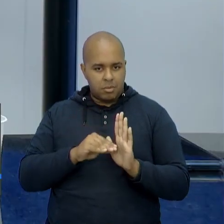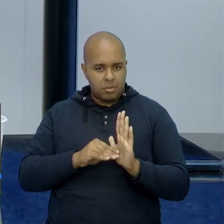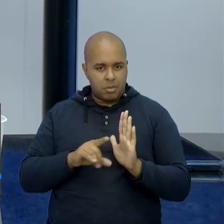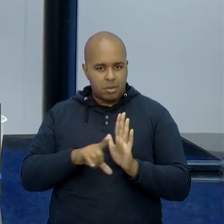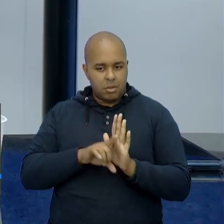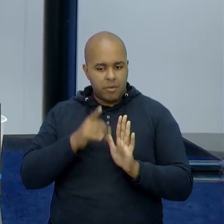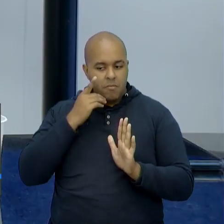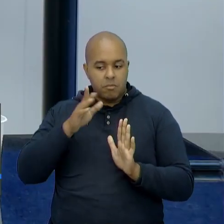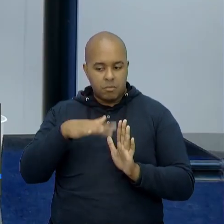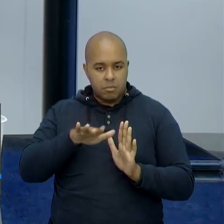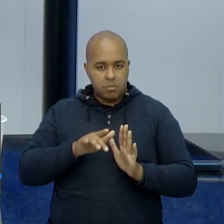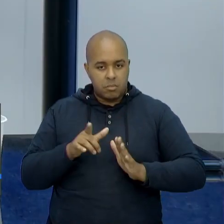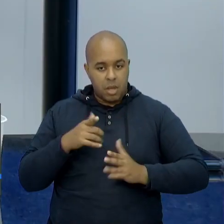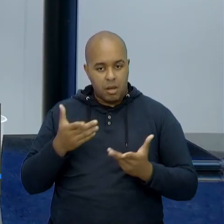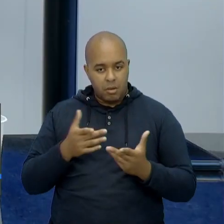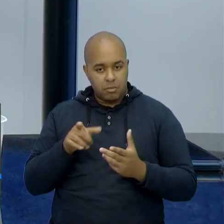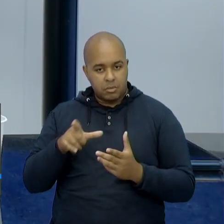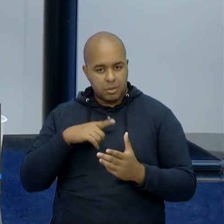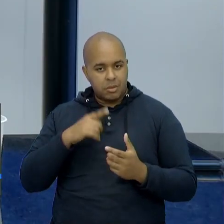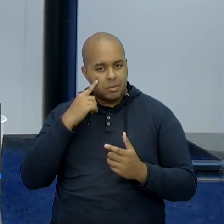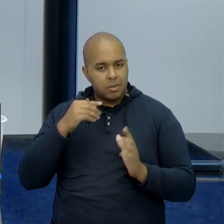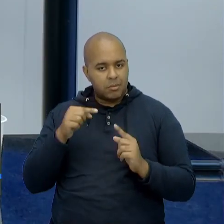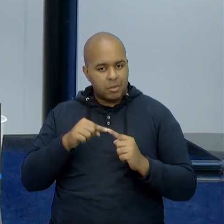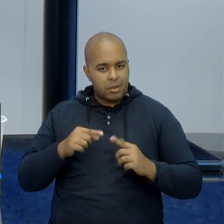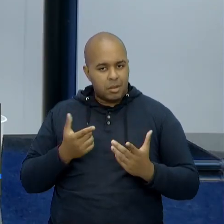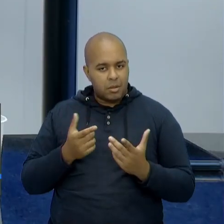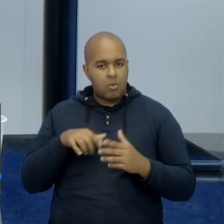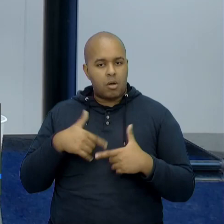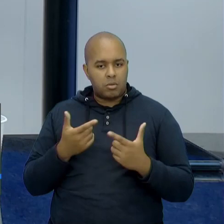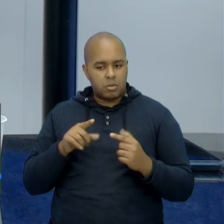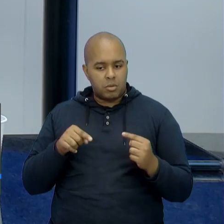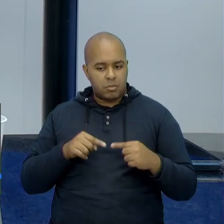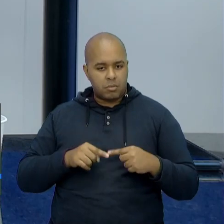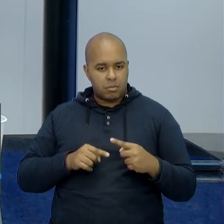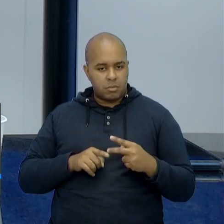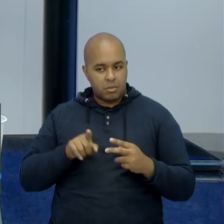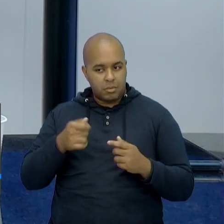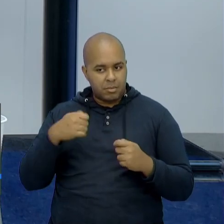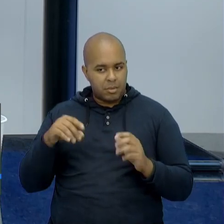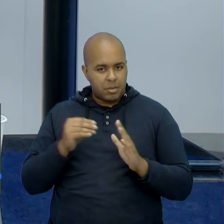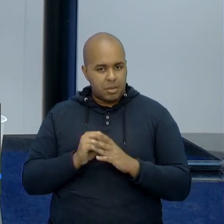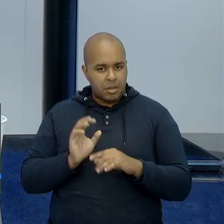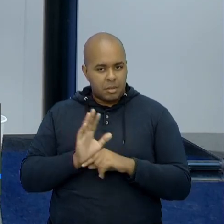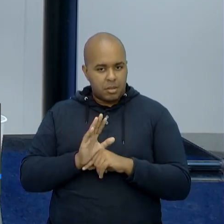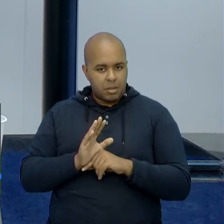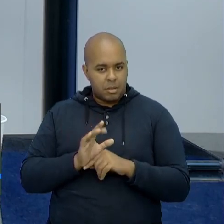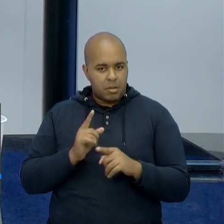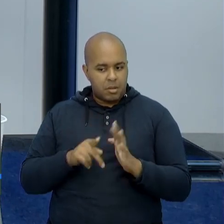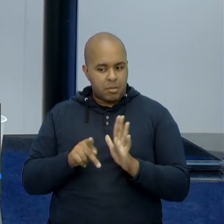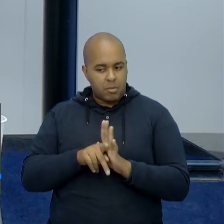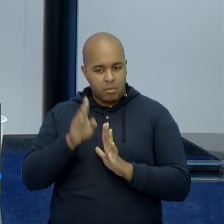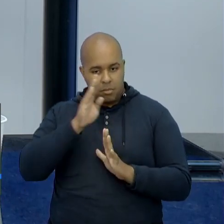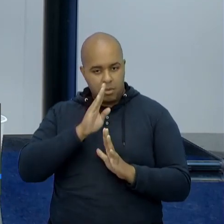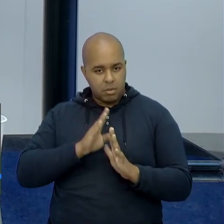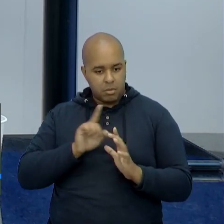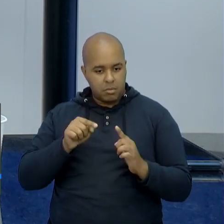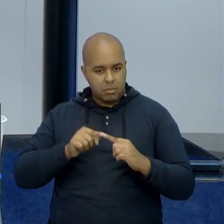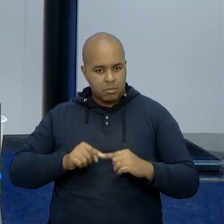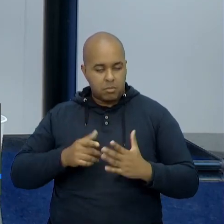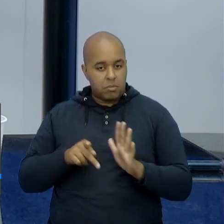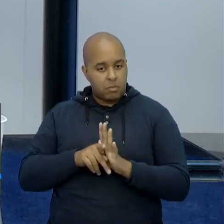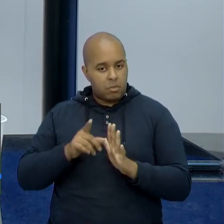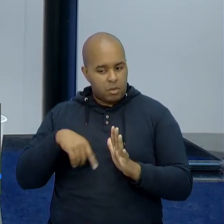falando, setores, agora vocês precisam colocar quais são as metas que vocês vão contribuir para o Brasil